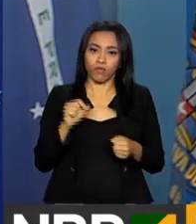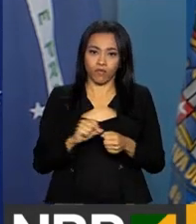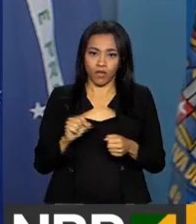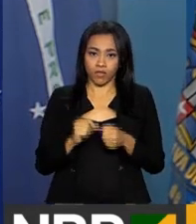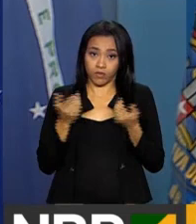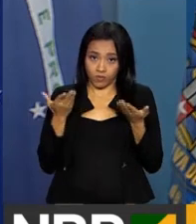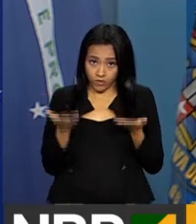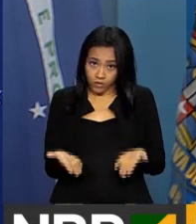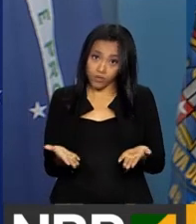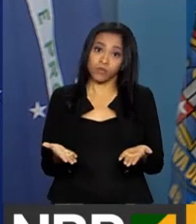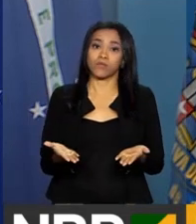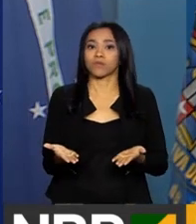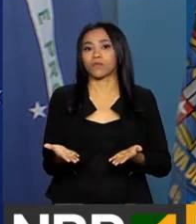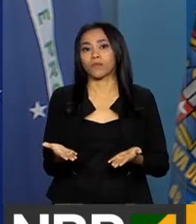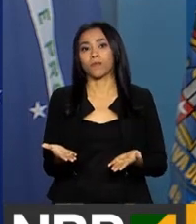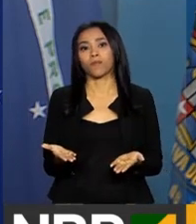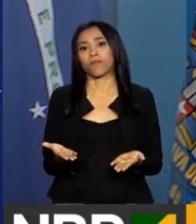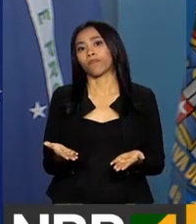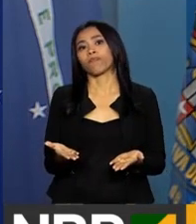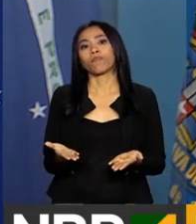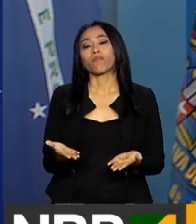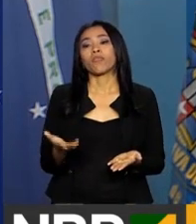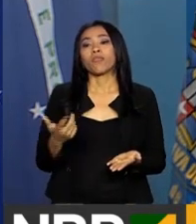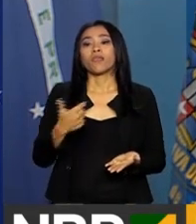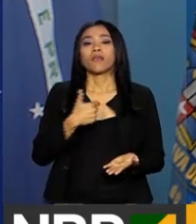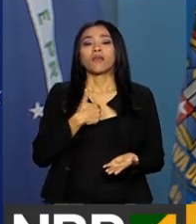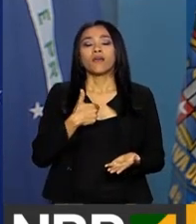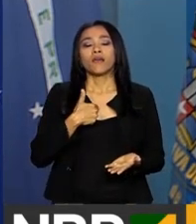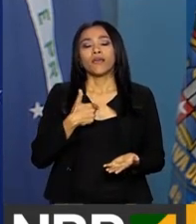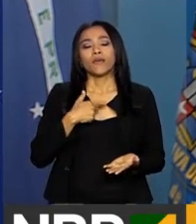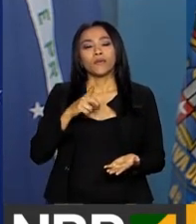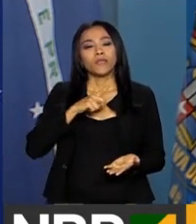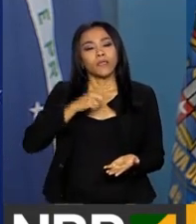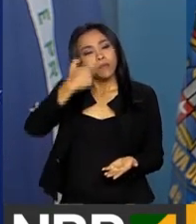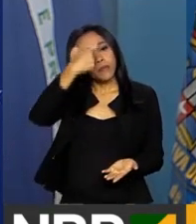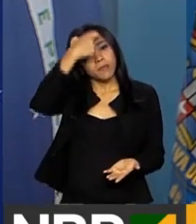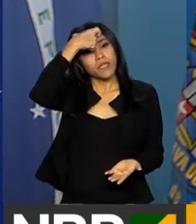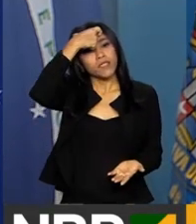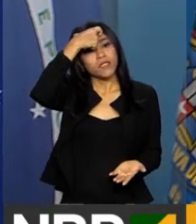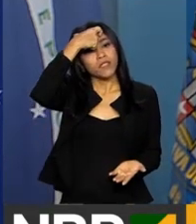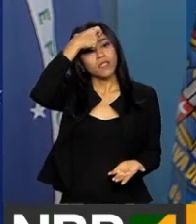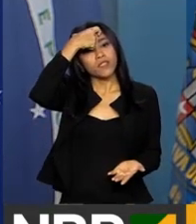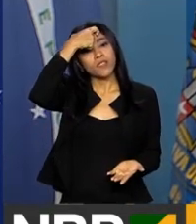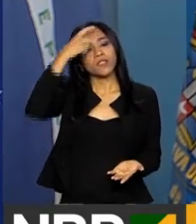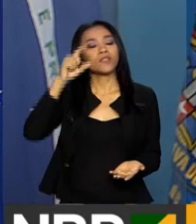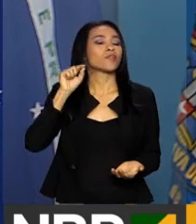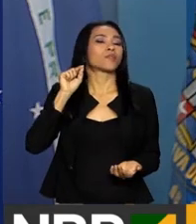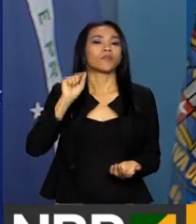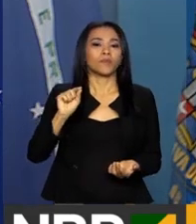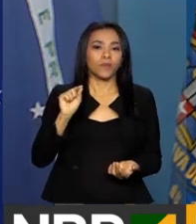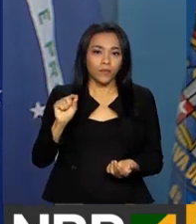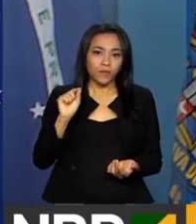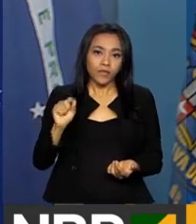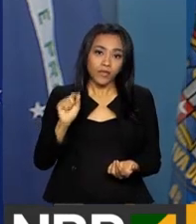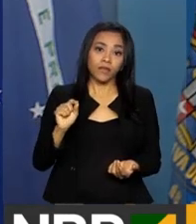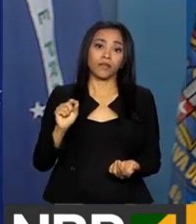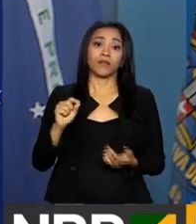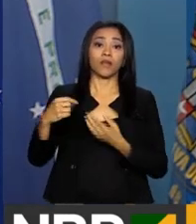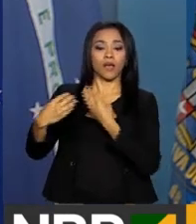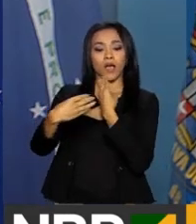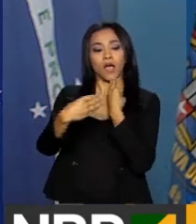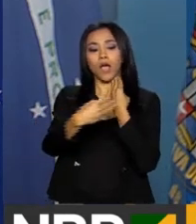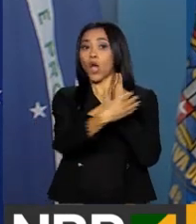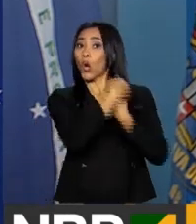governativo eu tenho em mente o norte que me dá